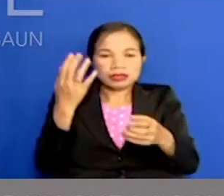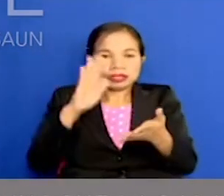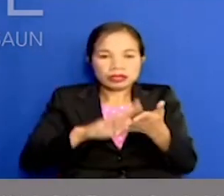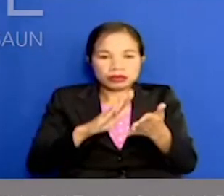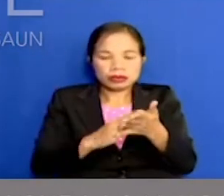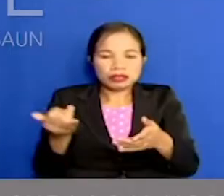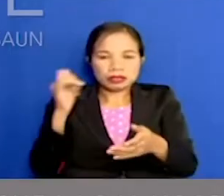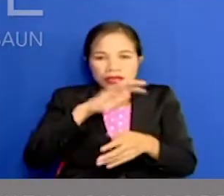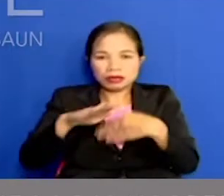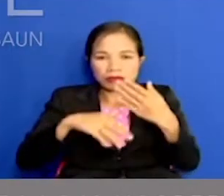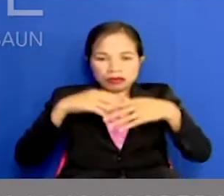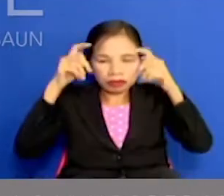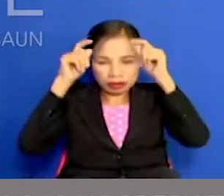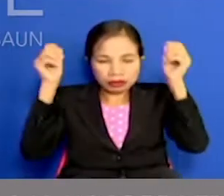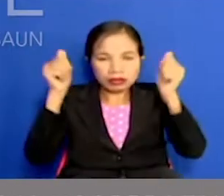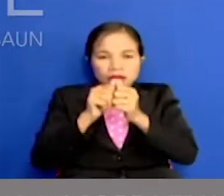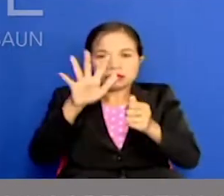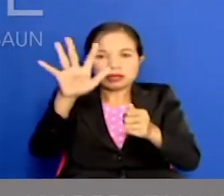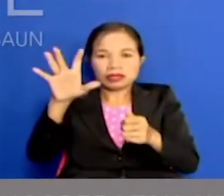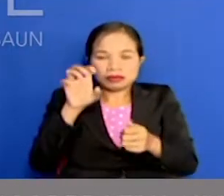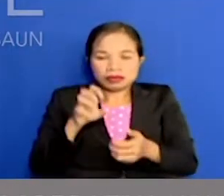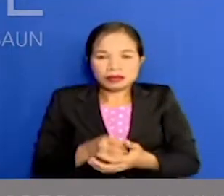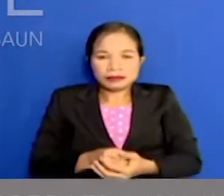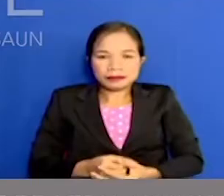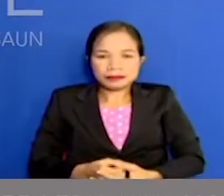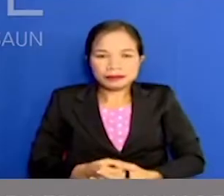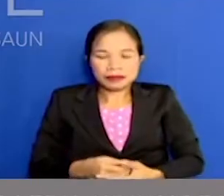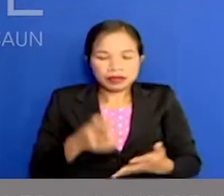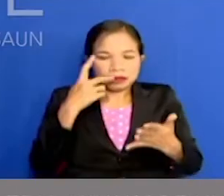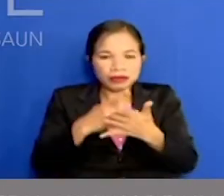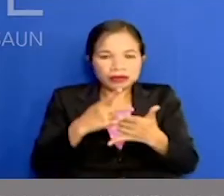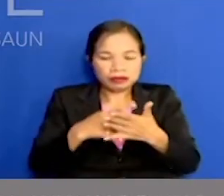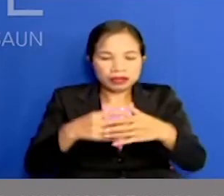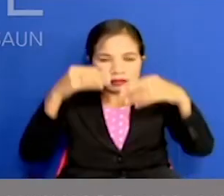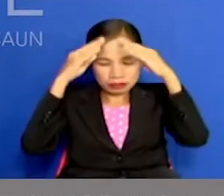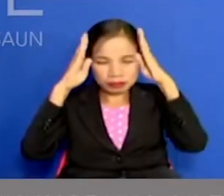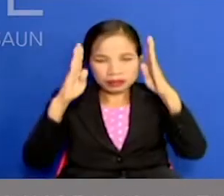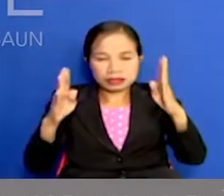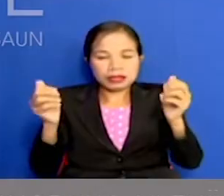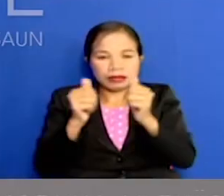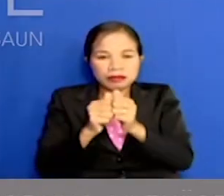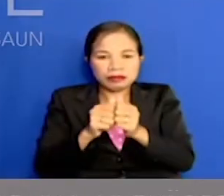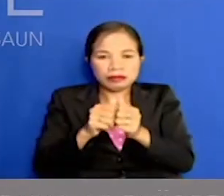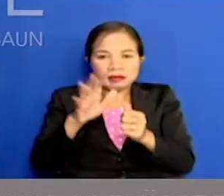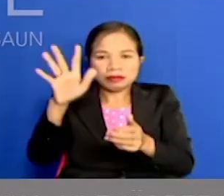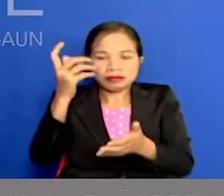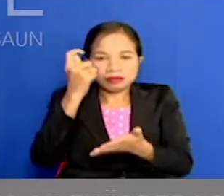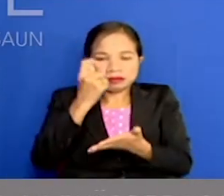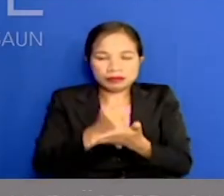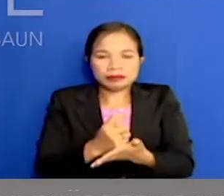território nacional, hamutuk atus lima resing. Husi proposta ne, professor voluntário, hamutuk rihung lima